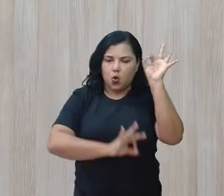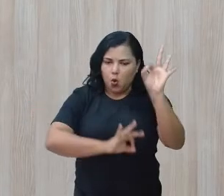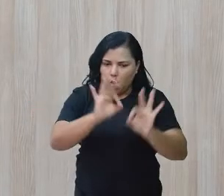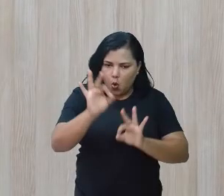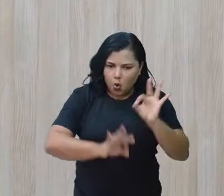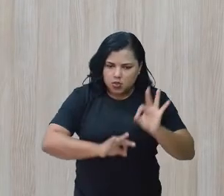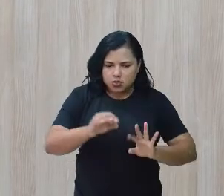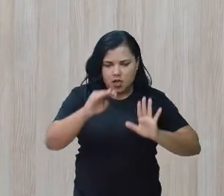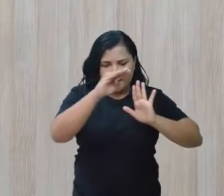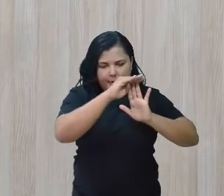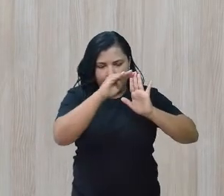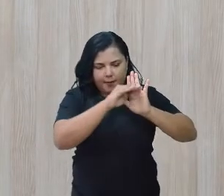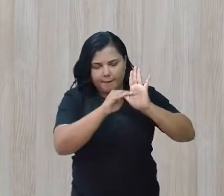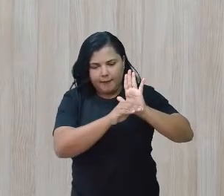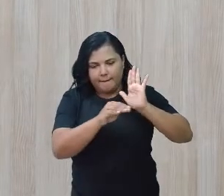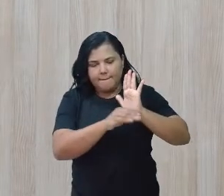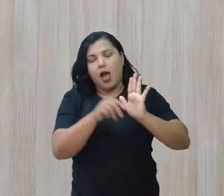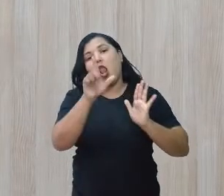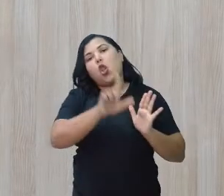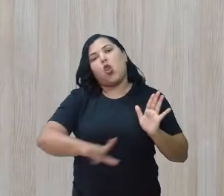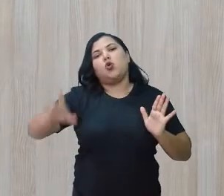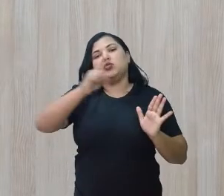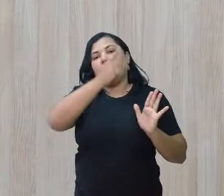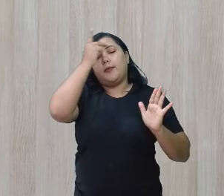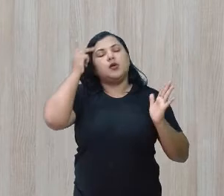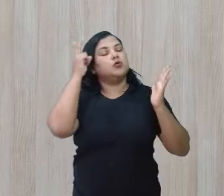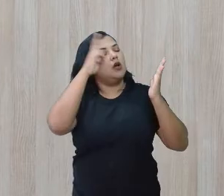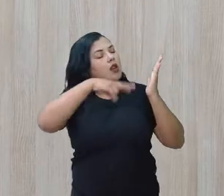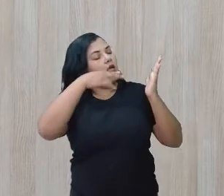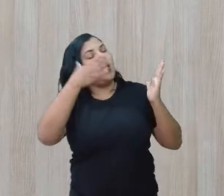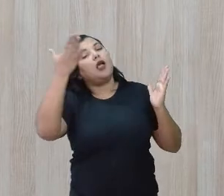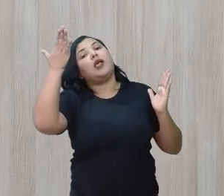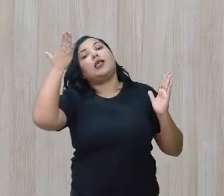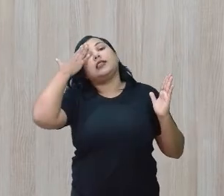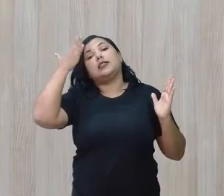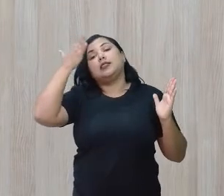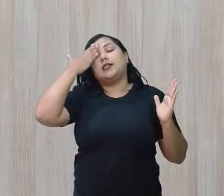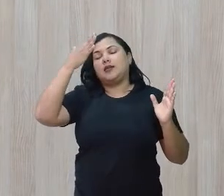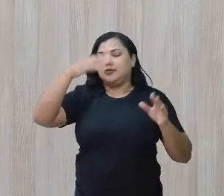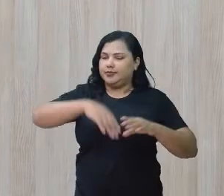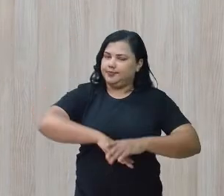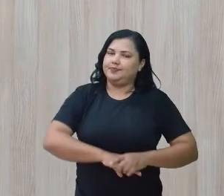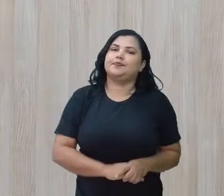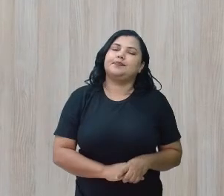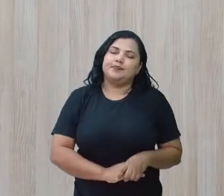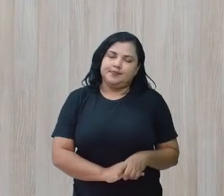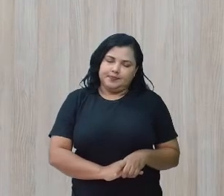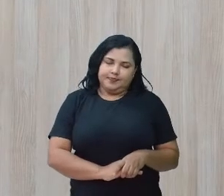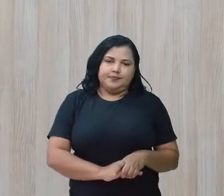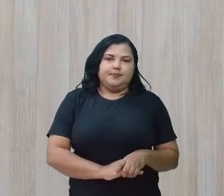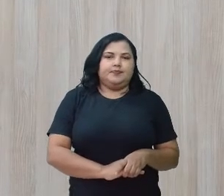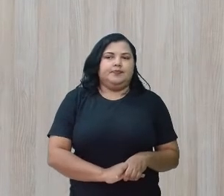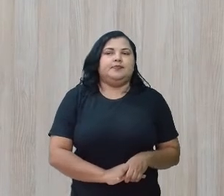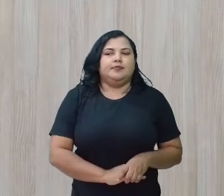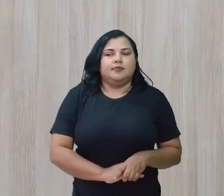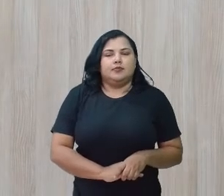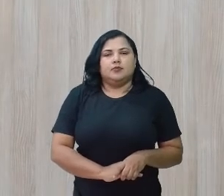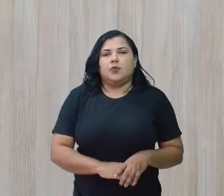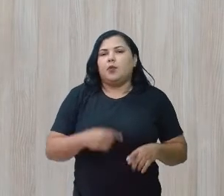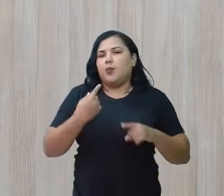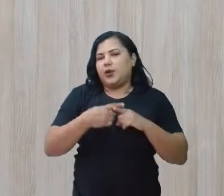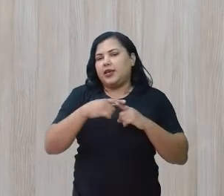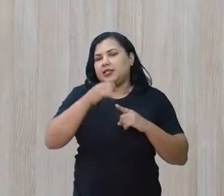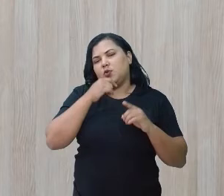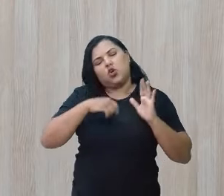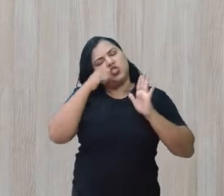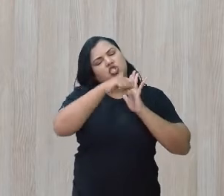uma sequência lógica que faça sentido não apenas para quem está escrevendo, mas para quem está lendo também. Porque se a gente pega um